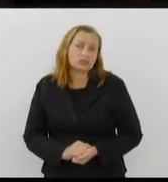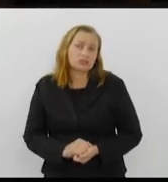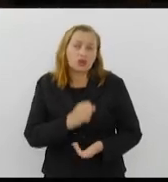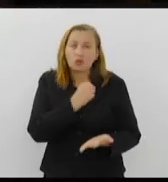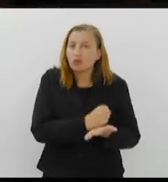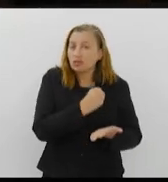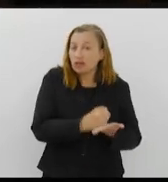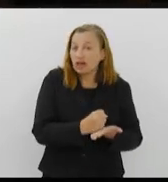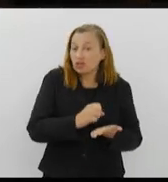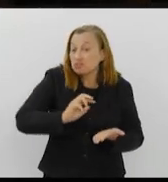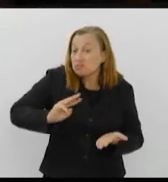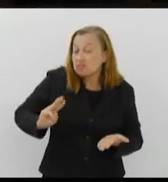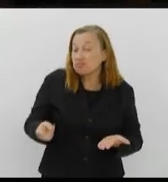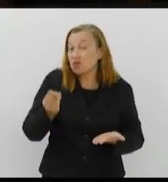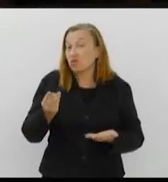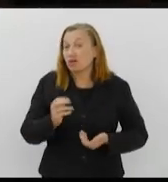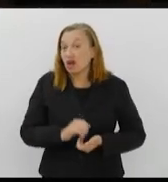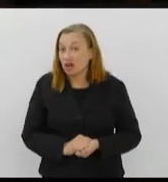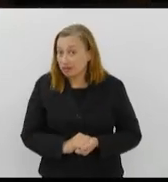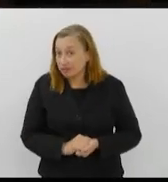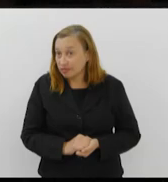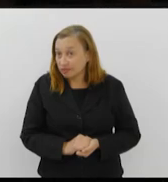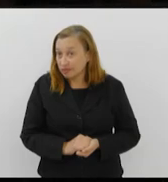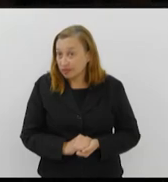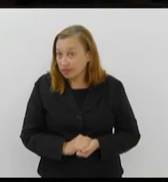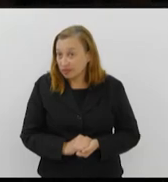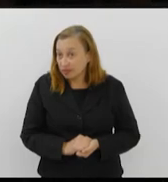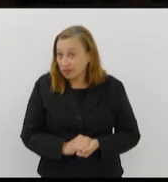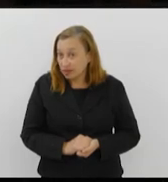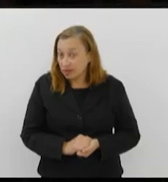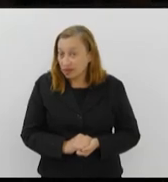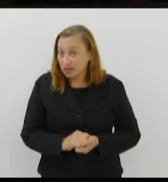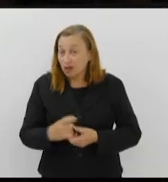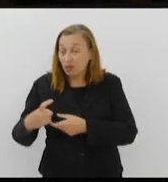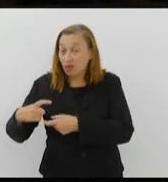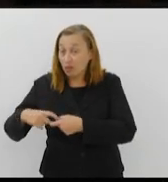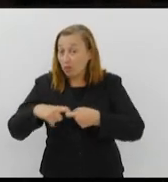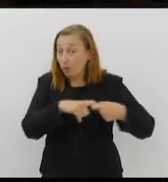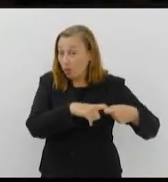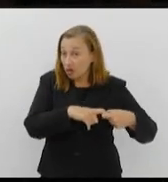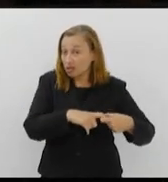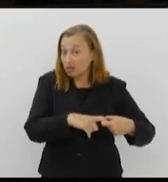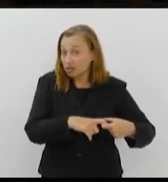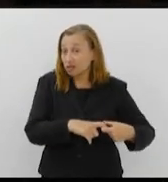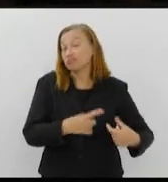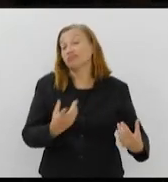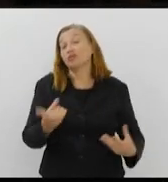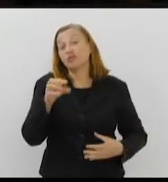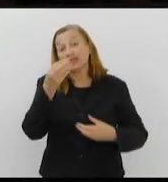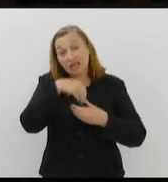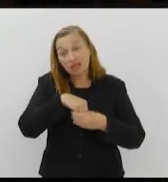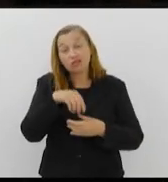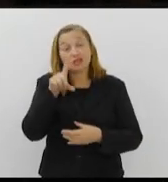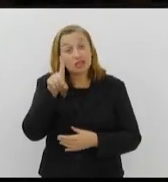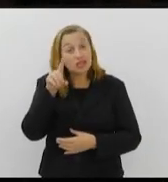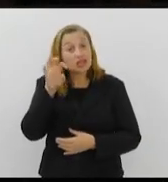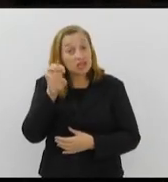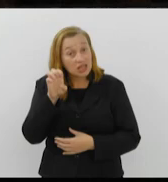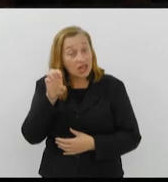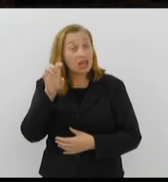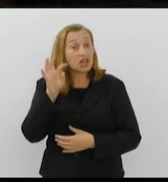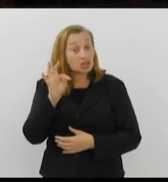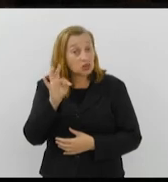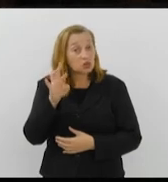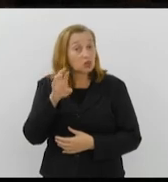contratos milionários, tentáculos da máfia do reboque estão dentro do DETRO. Dentro